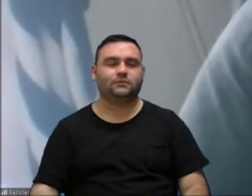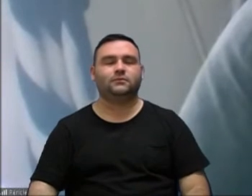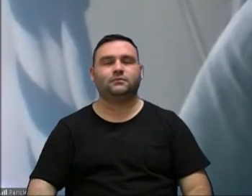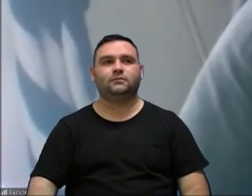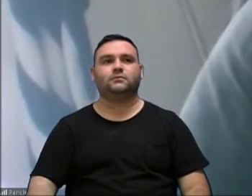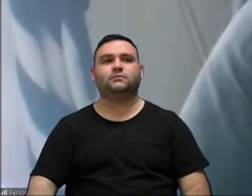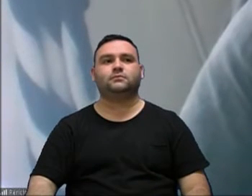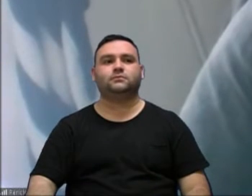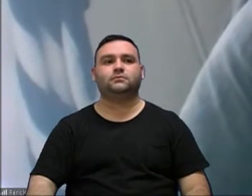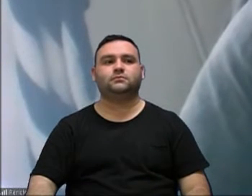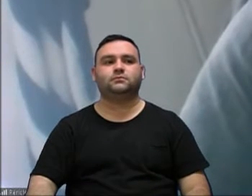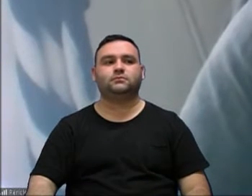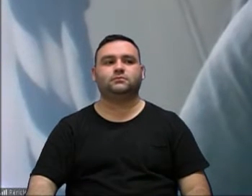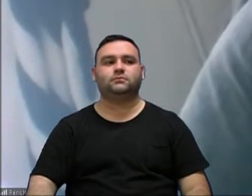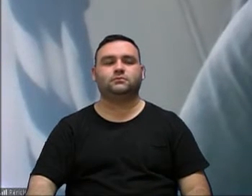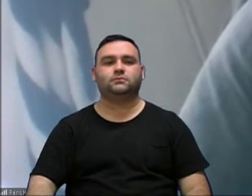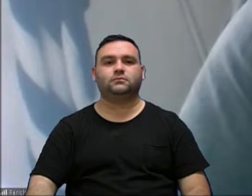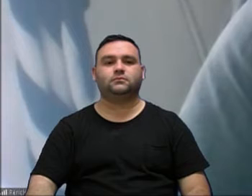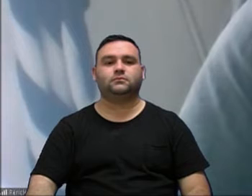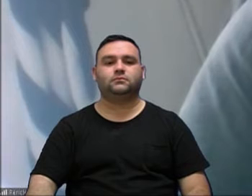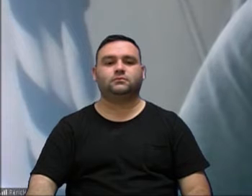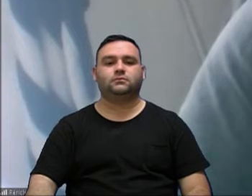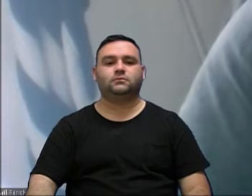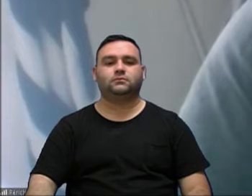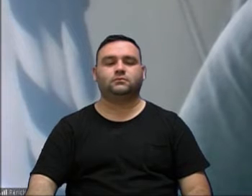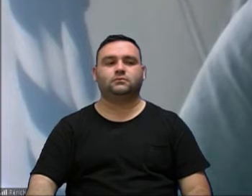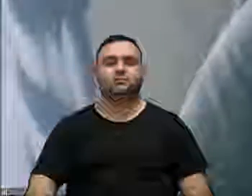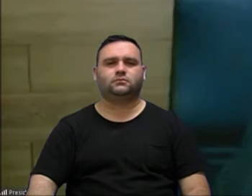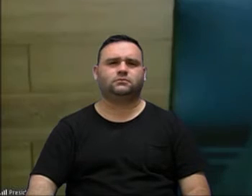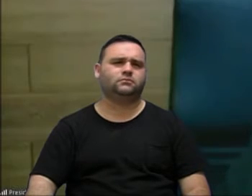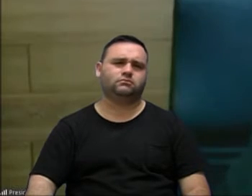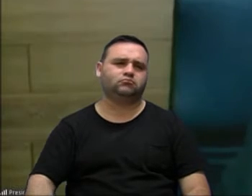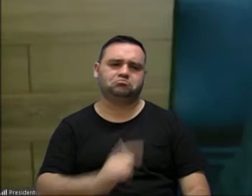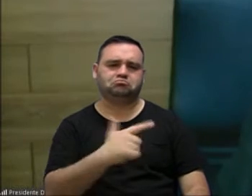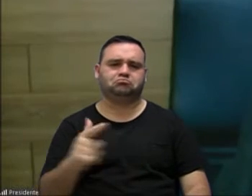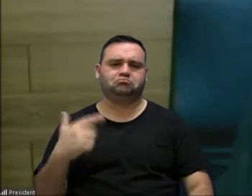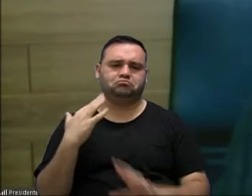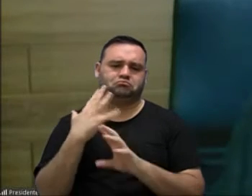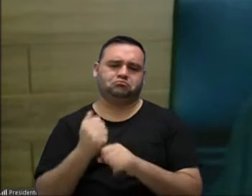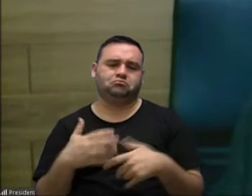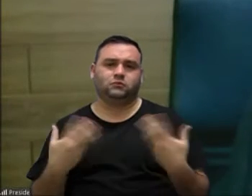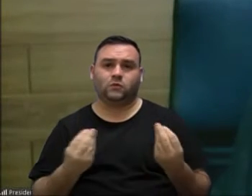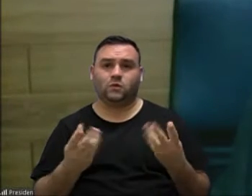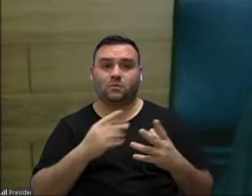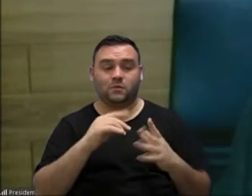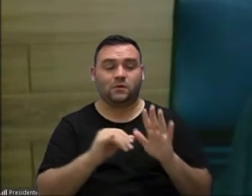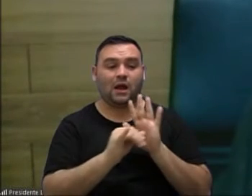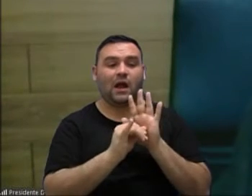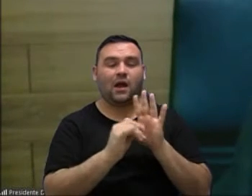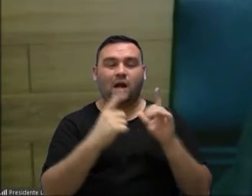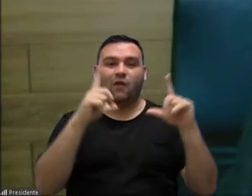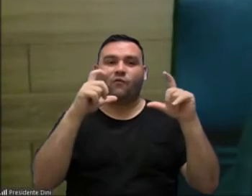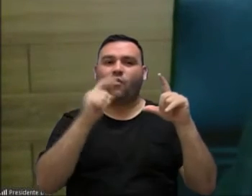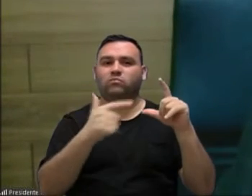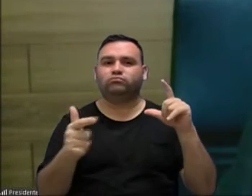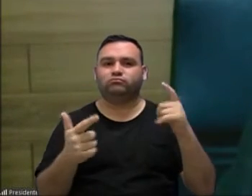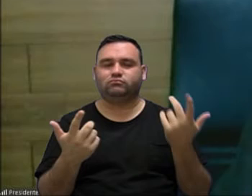como não tem quórum não tem a imagem dos vereadores